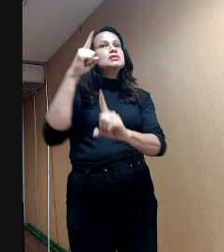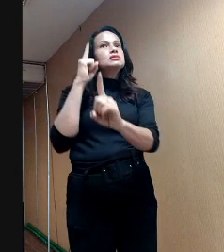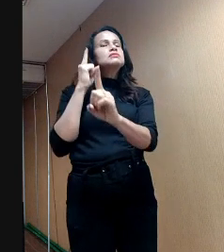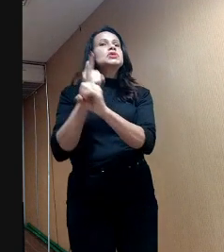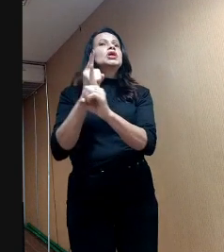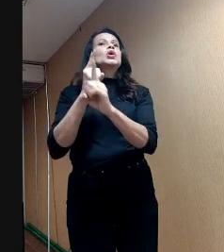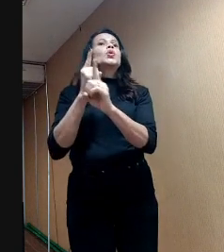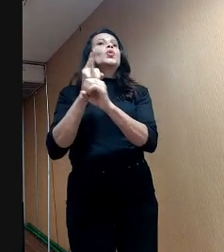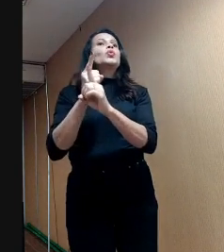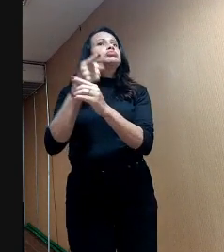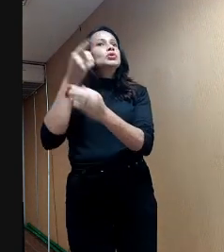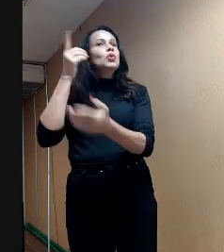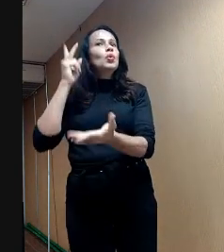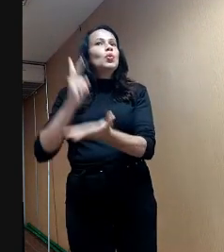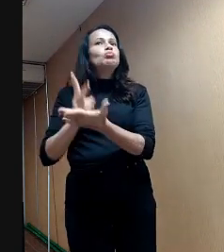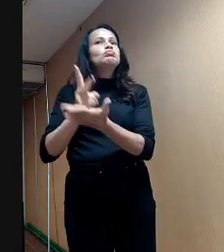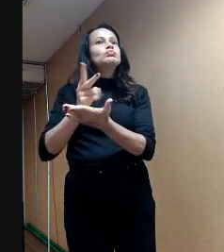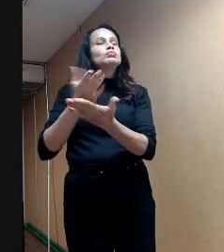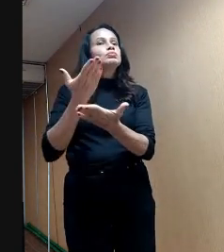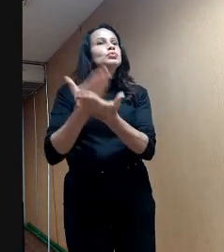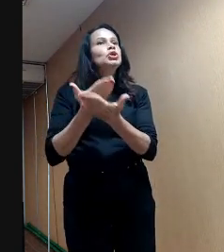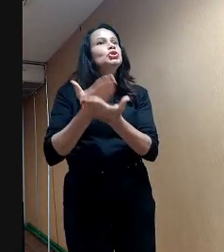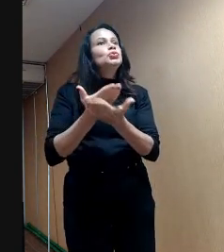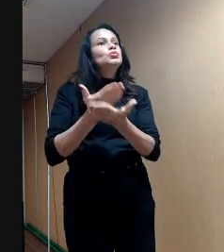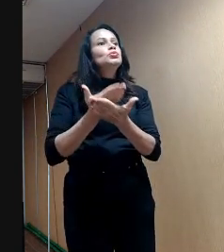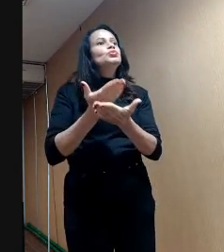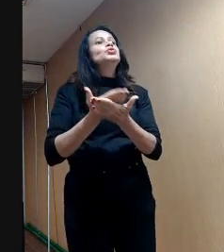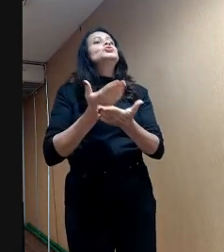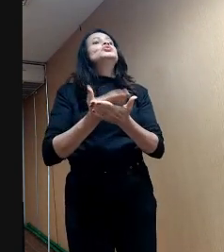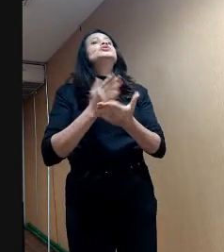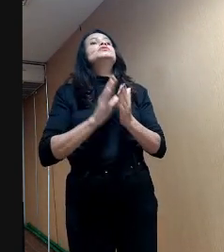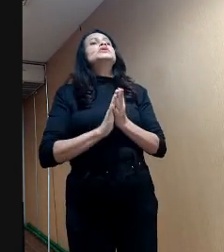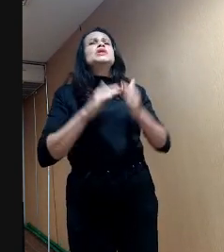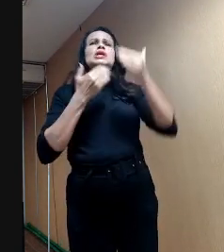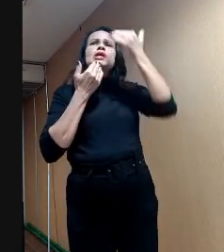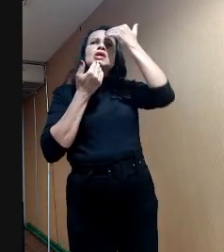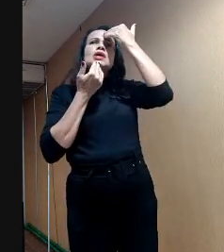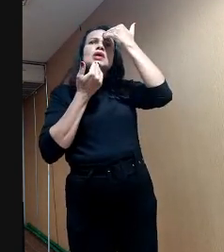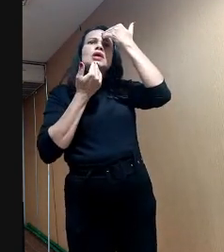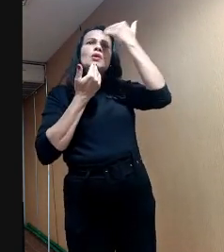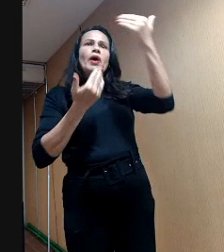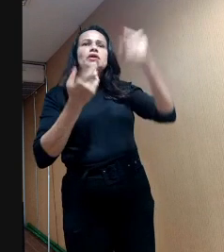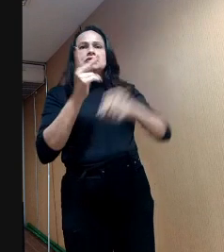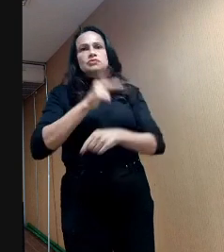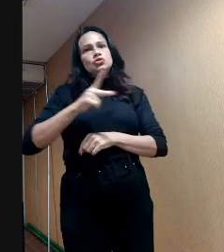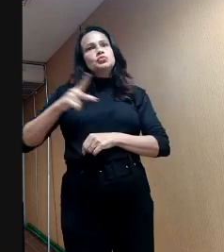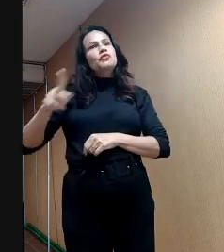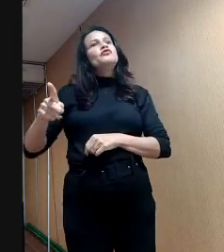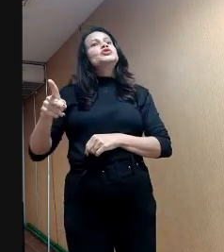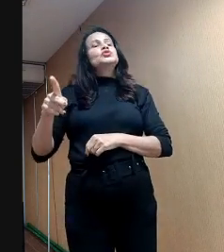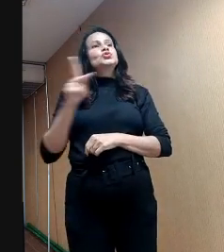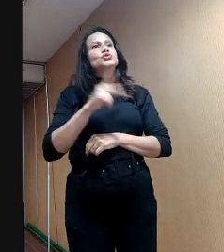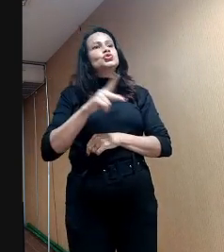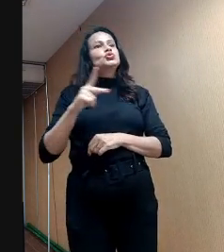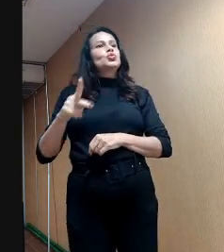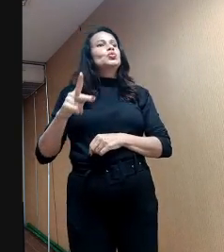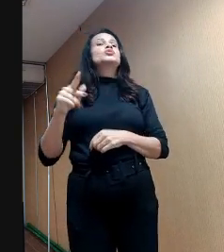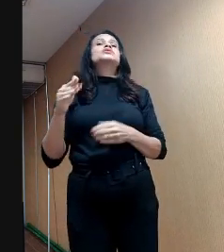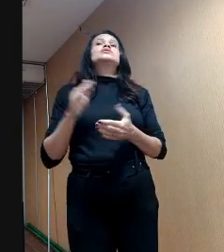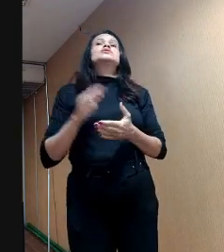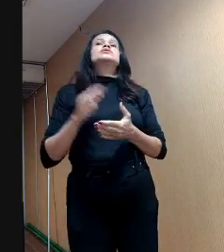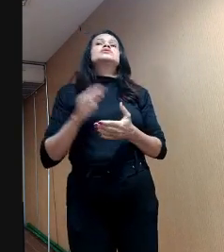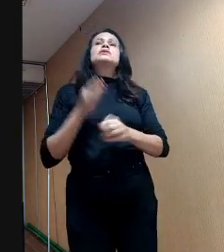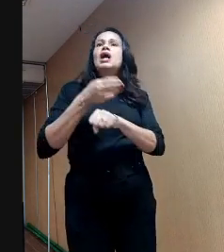nesta formação que estão passando. Eu agradeço demais, né, a todos os professores envolvidos, né, que